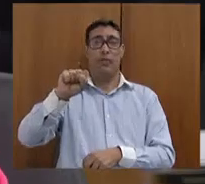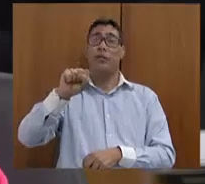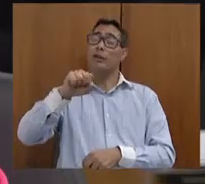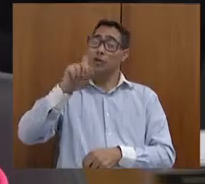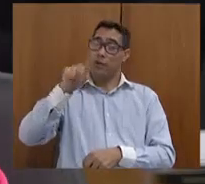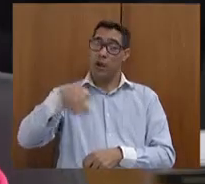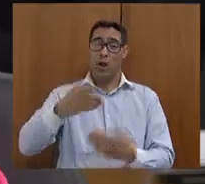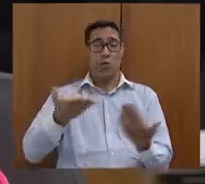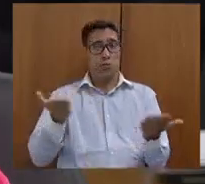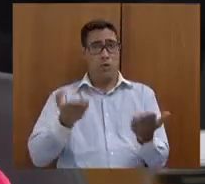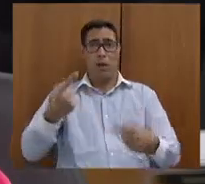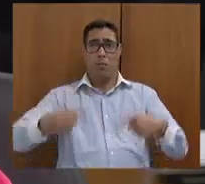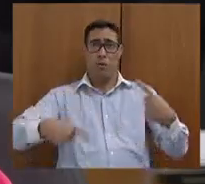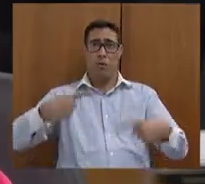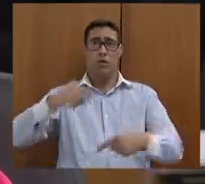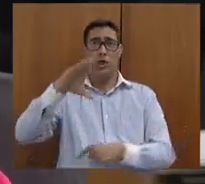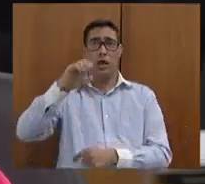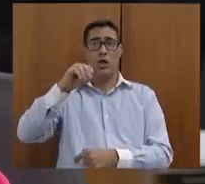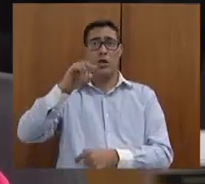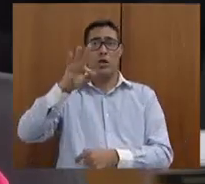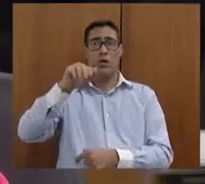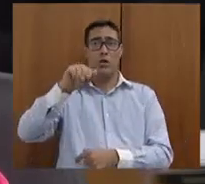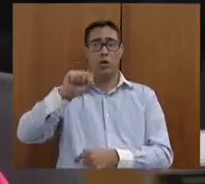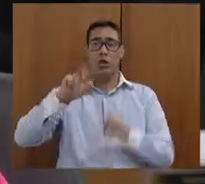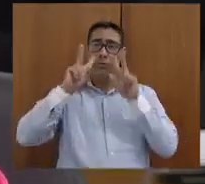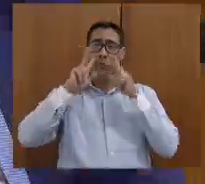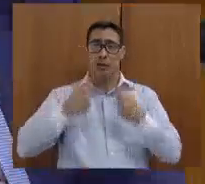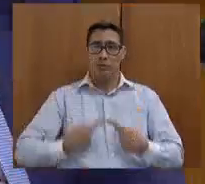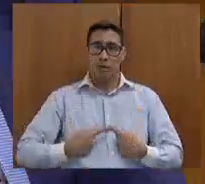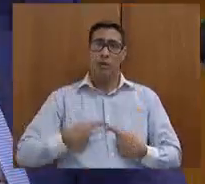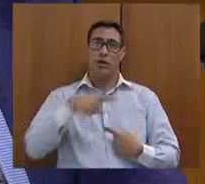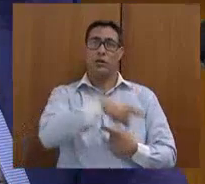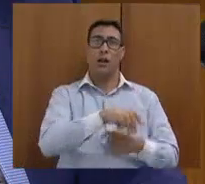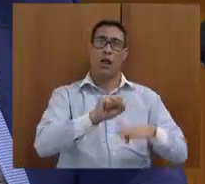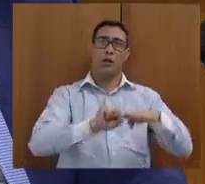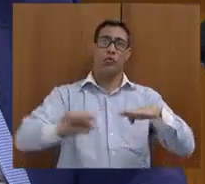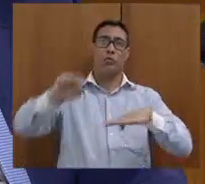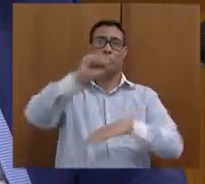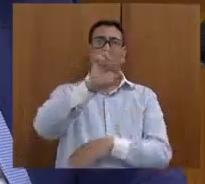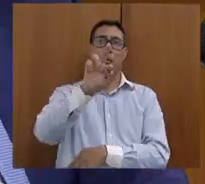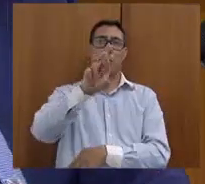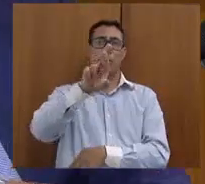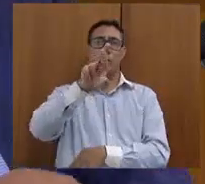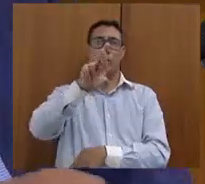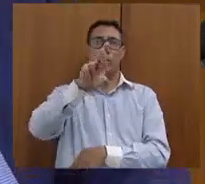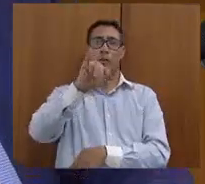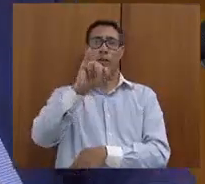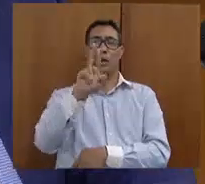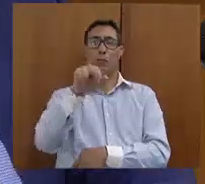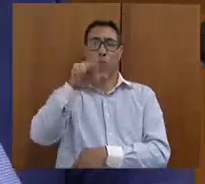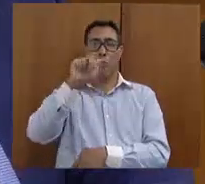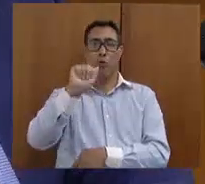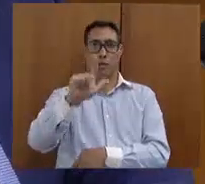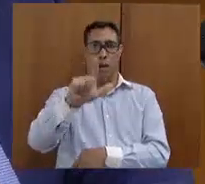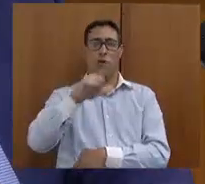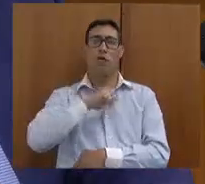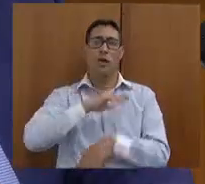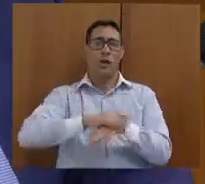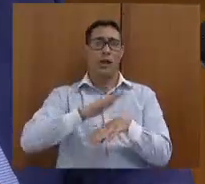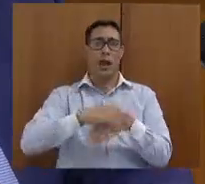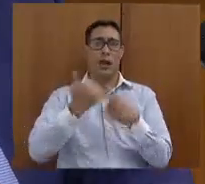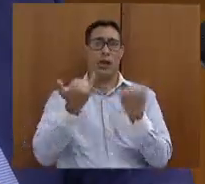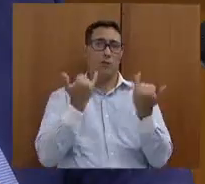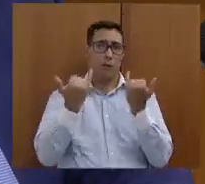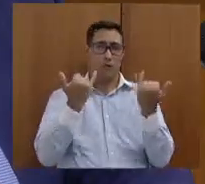a política de cotas reconhecida pelo Supremo Tribunal já praticar e com dados de que isso